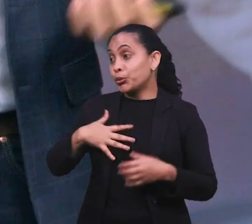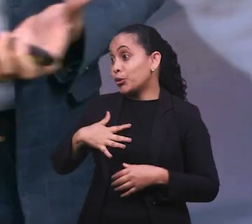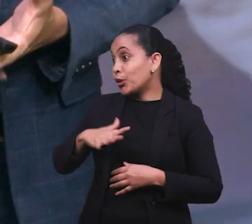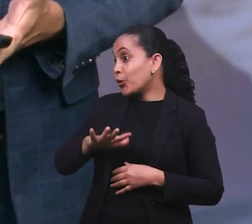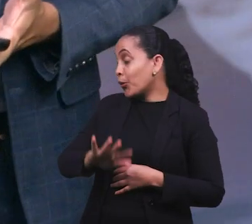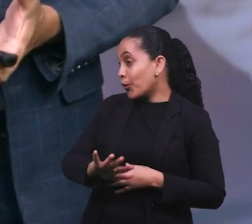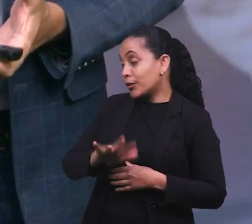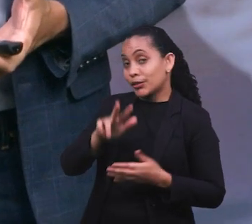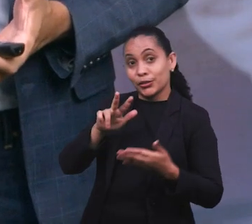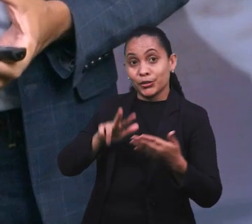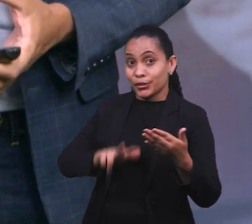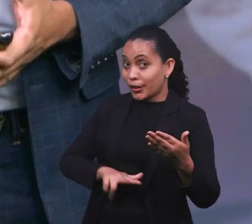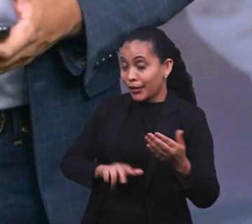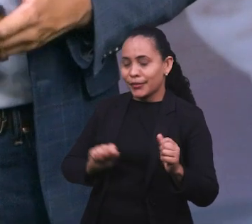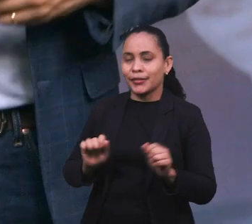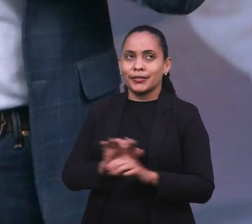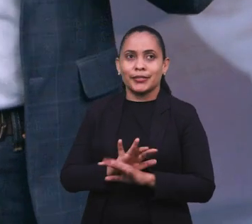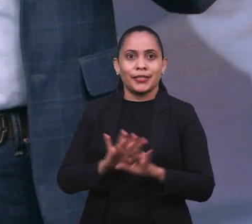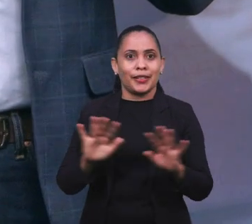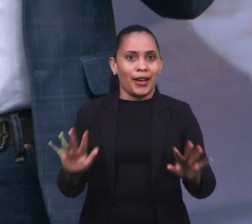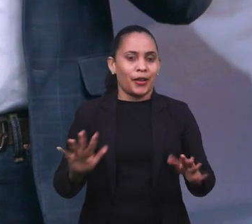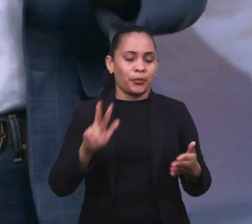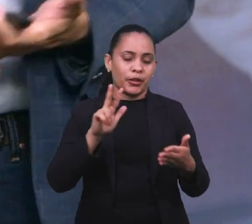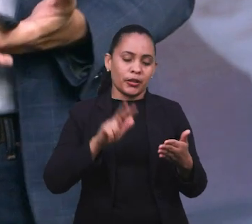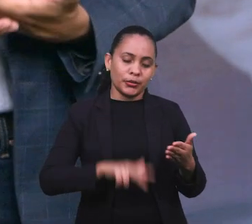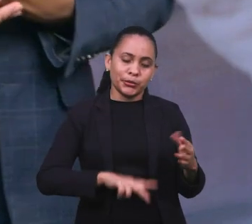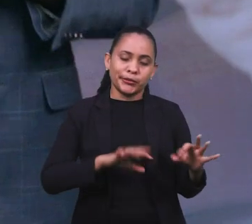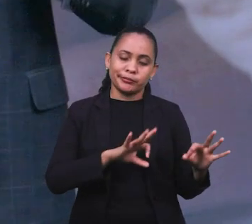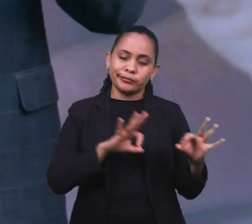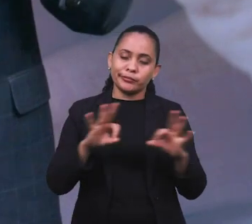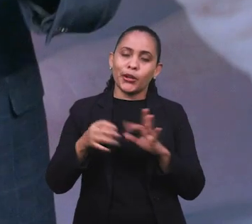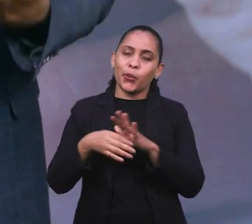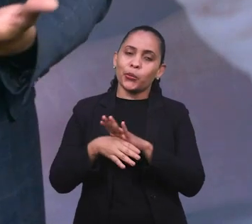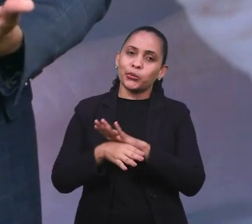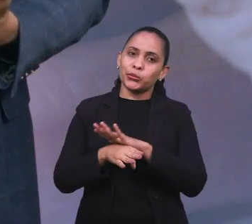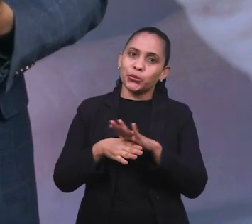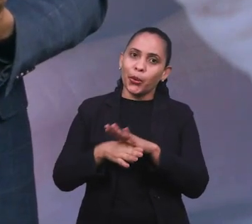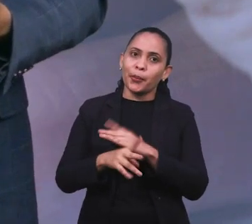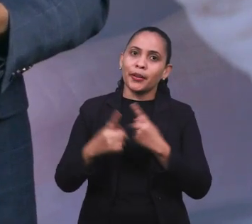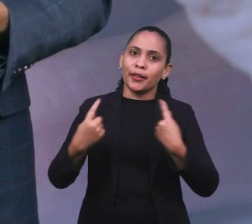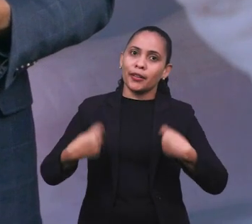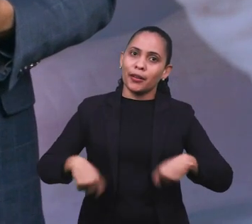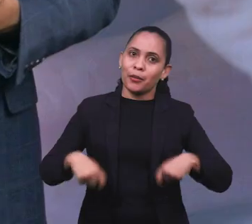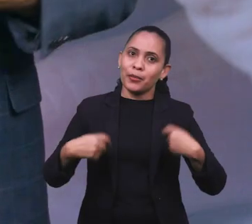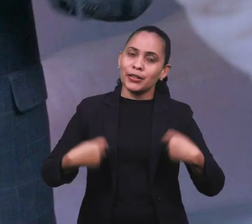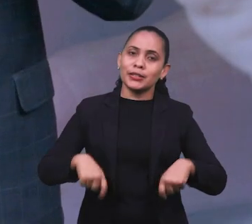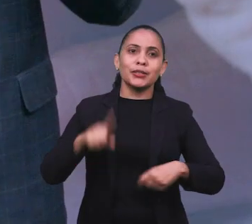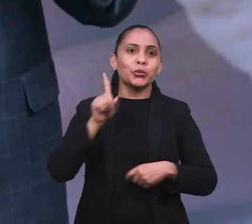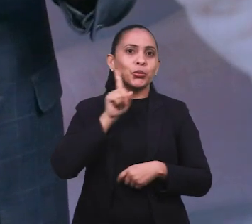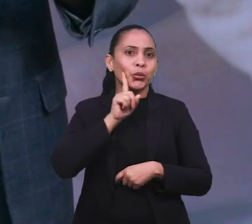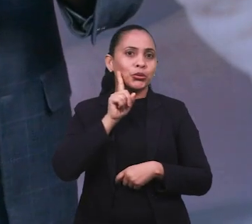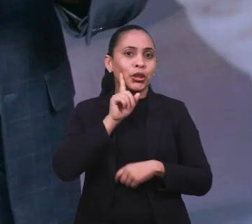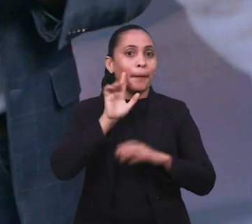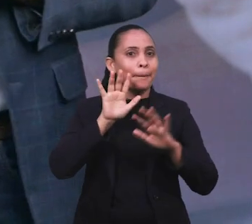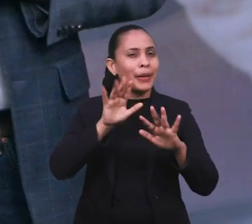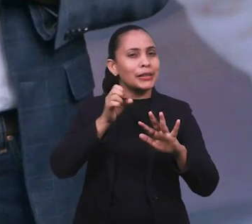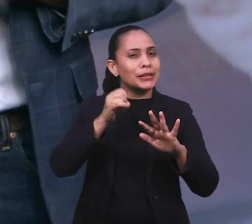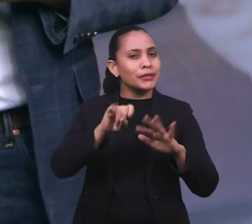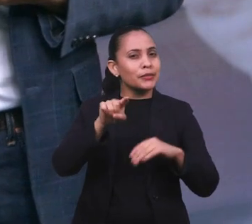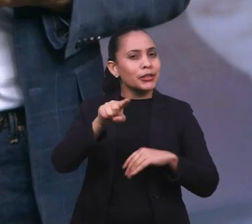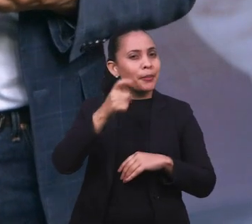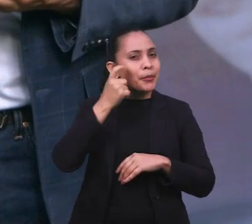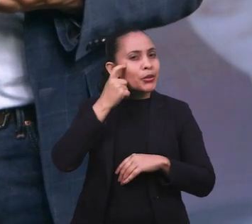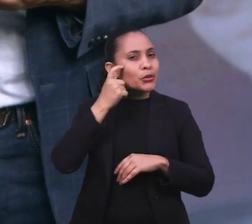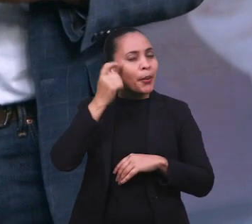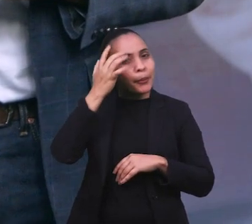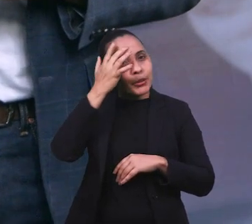não gosta de ler, tá? É claro que a leitura também é um hábito que deve ser construído a cada dia. Mas se você